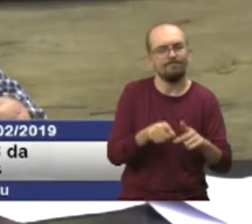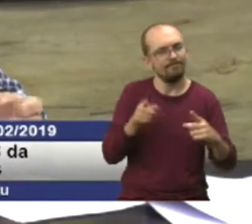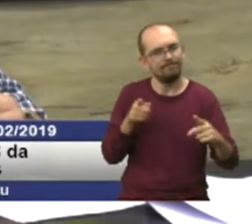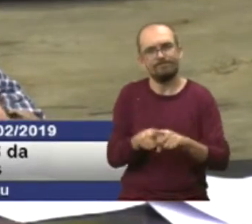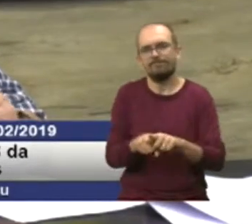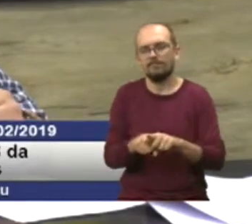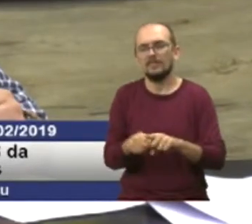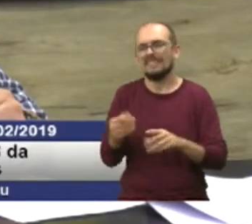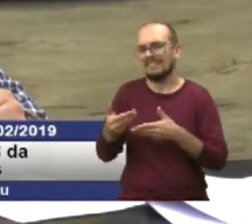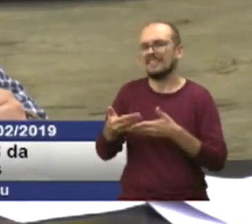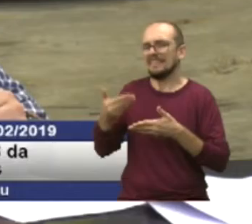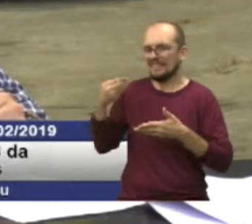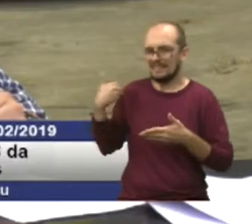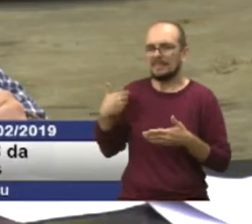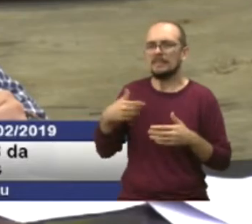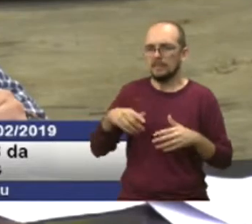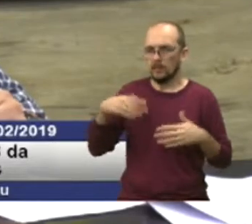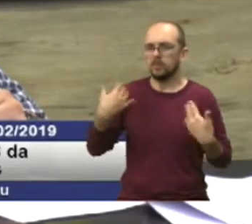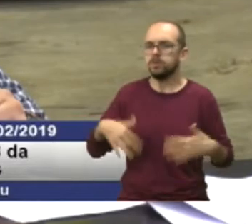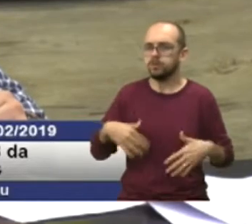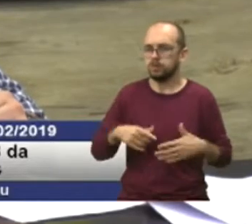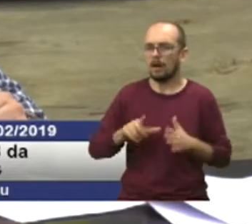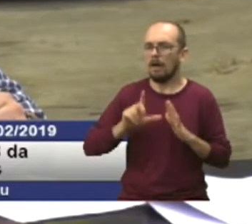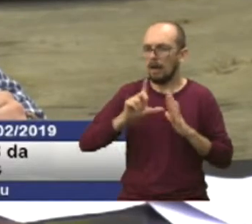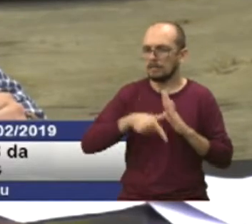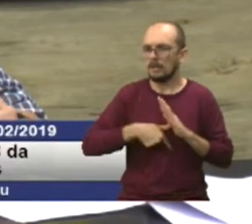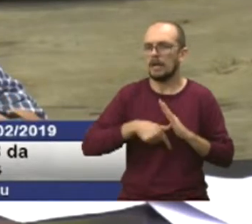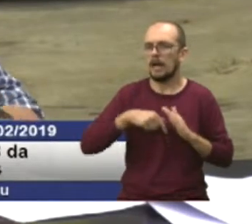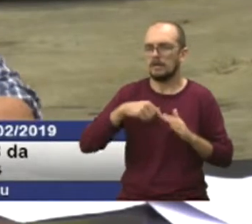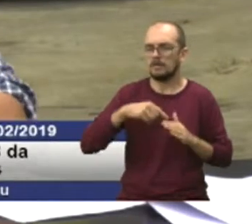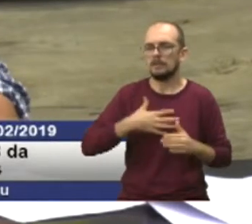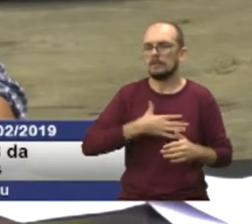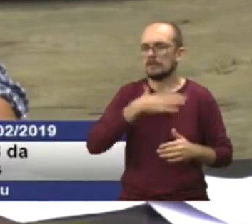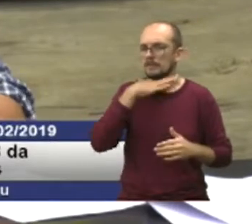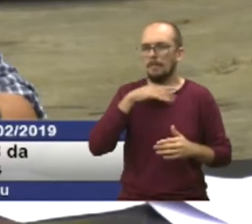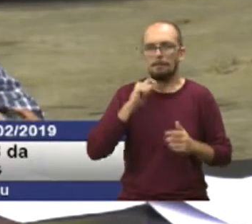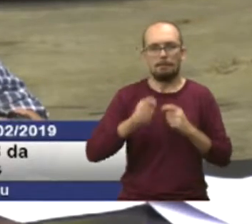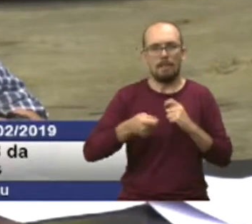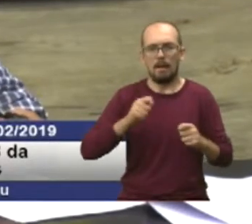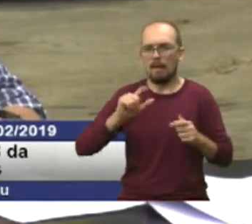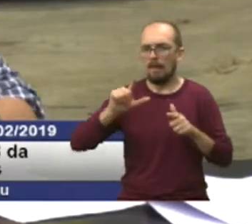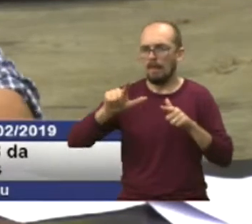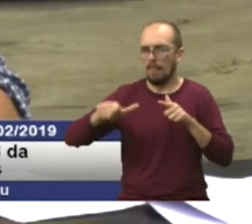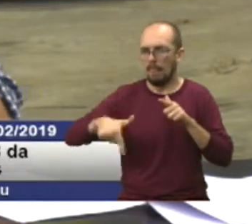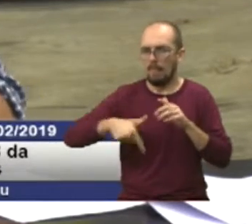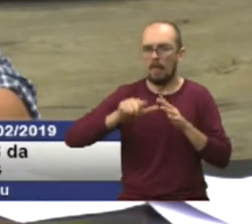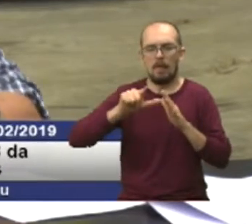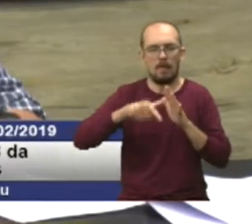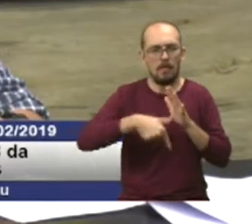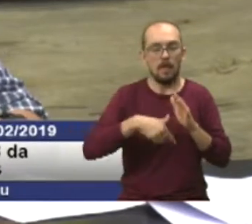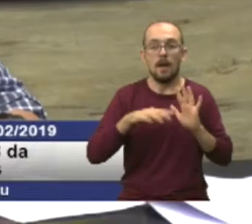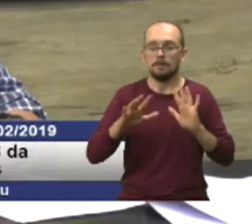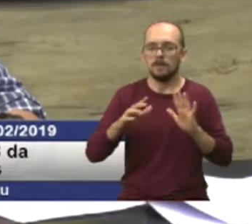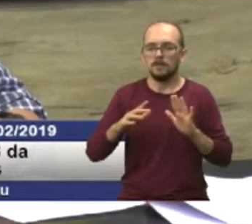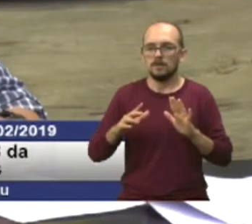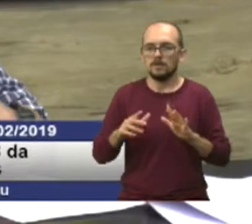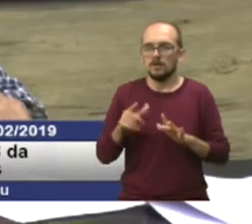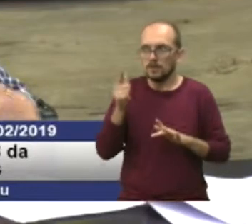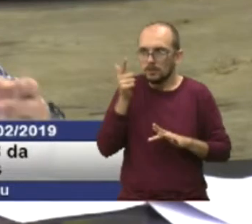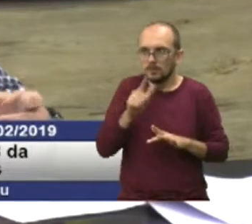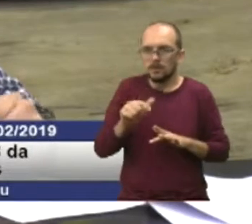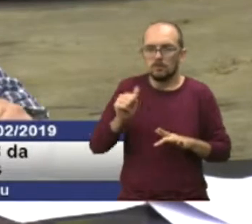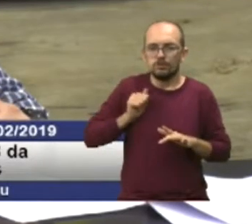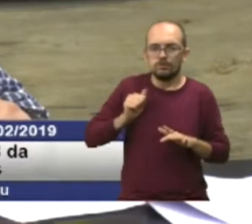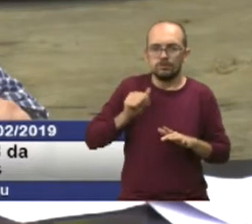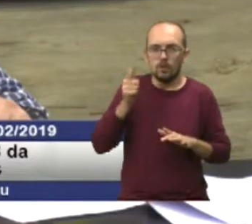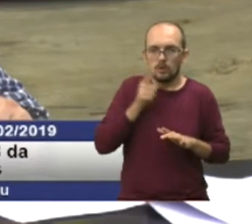bem negativo, com atraso de pagamentos, etc. E o que nos continuou fazendo a máquina funcionar foi